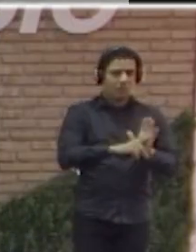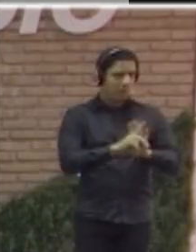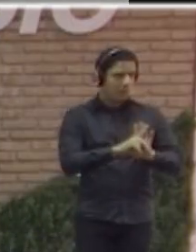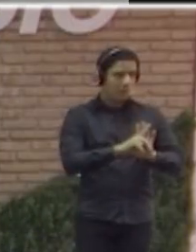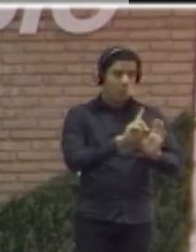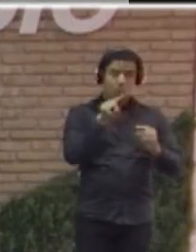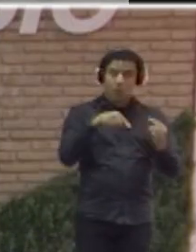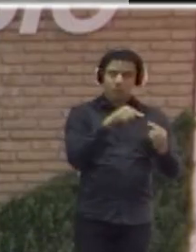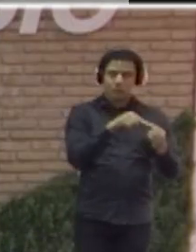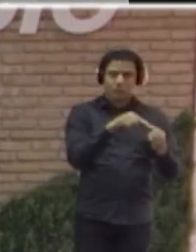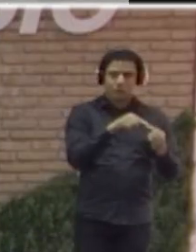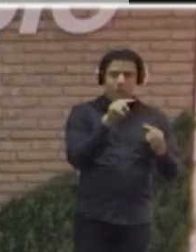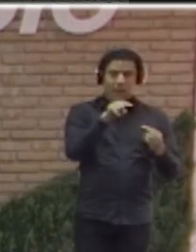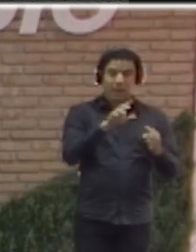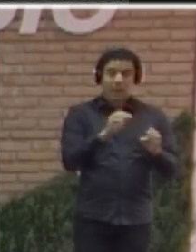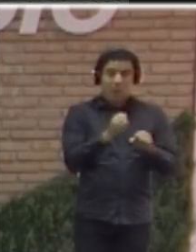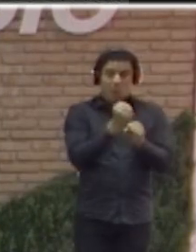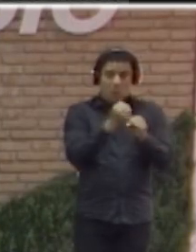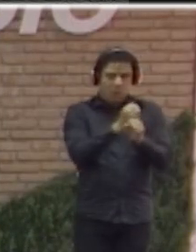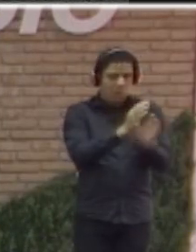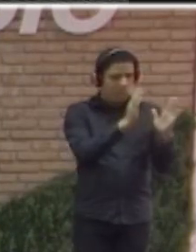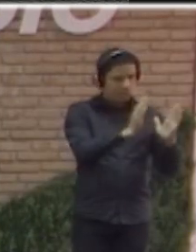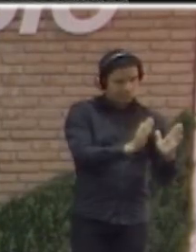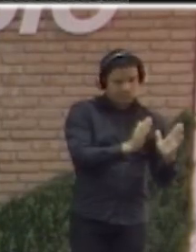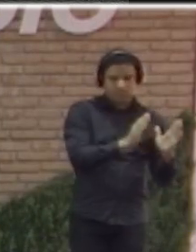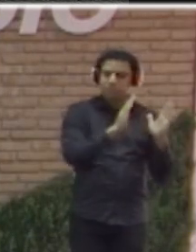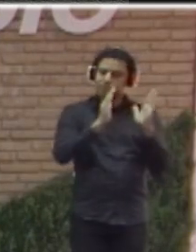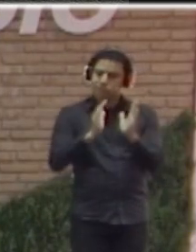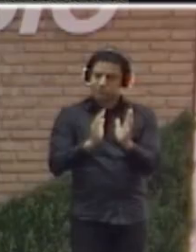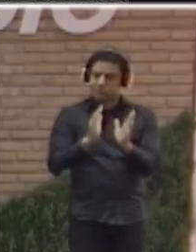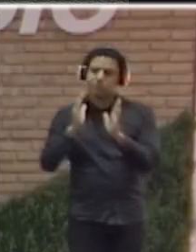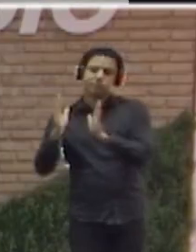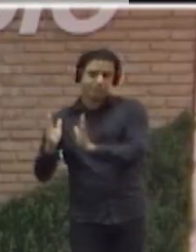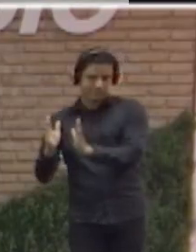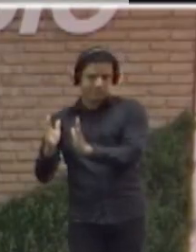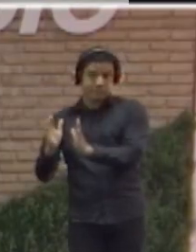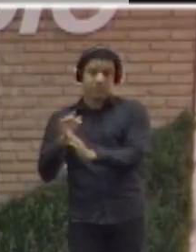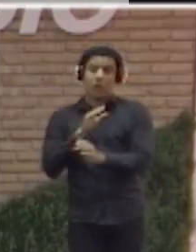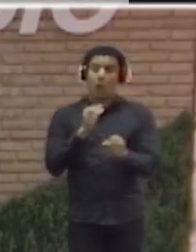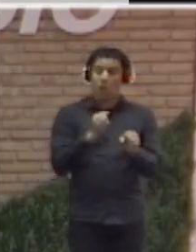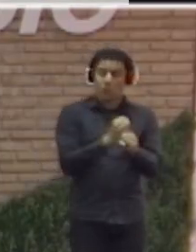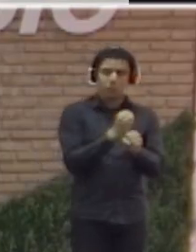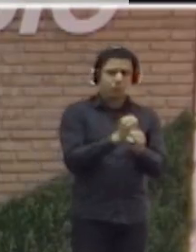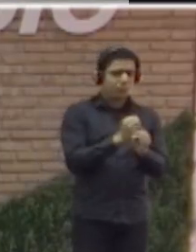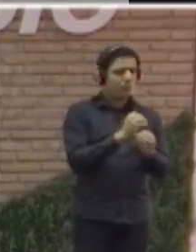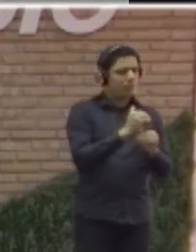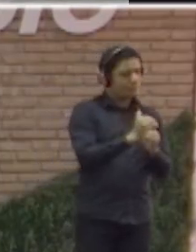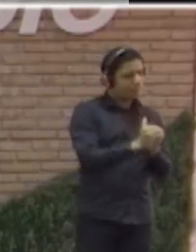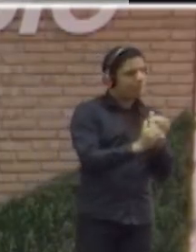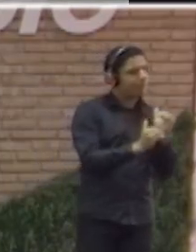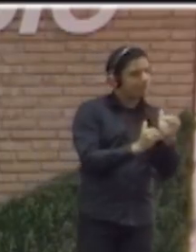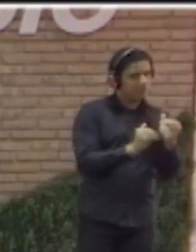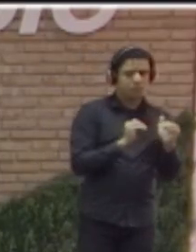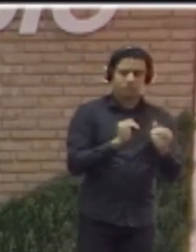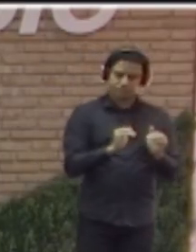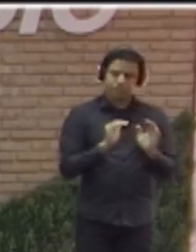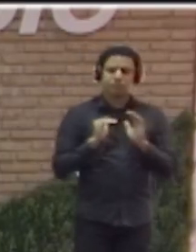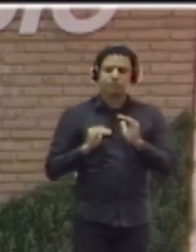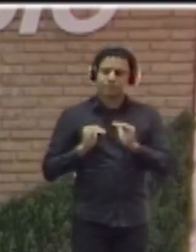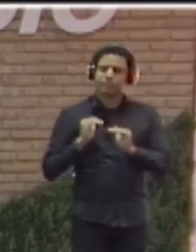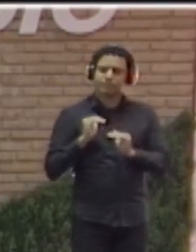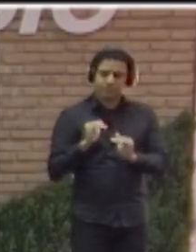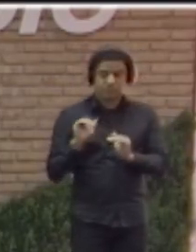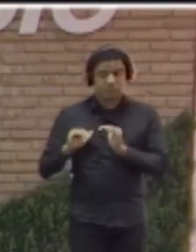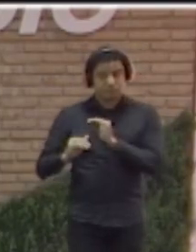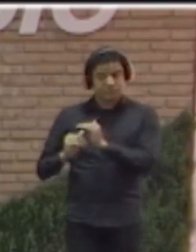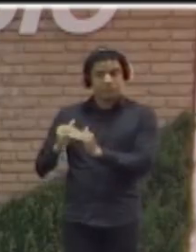tentar construir em seções, em partes, e construindo ela pouco a pouco. Então, nós estávamos